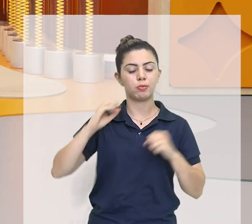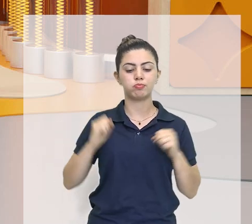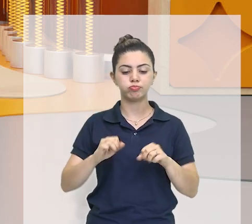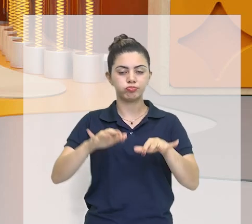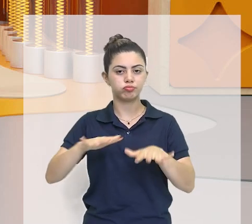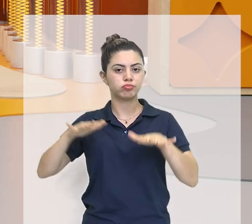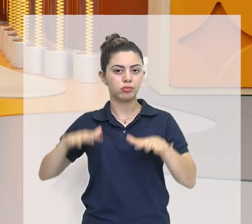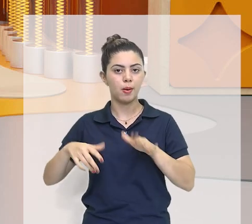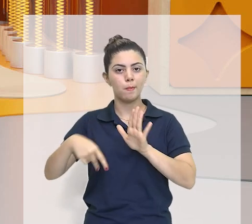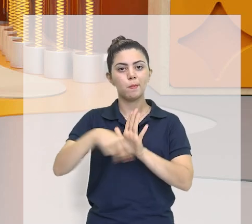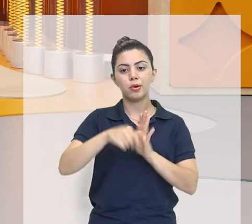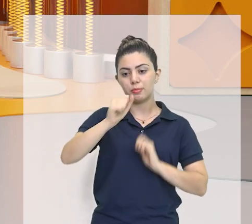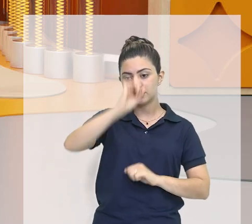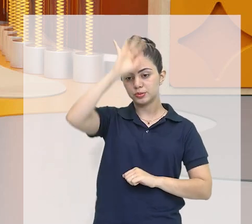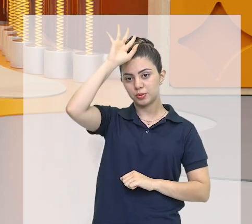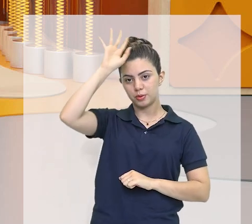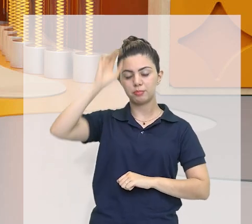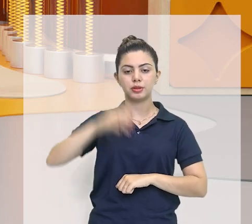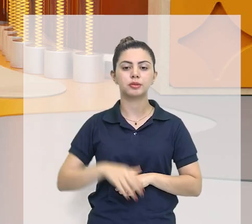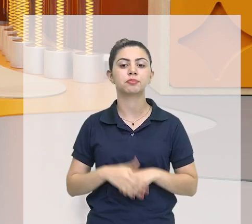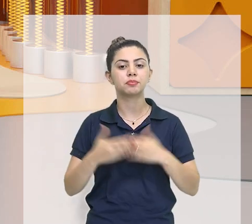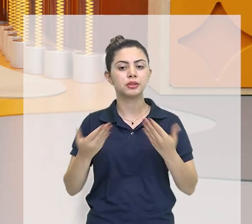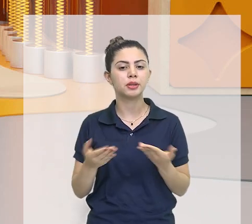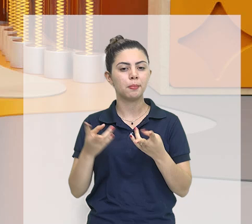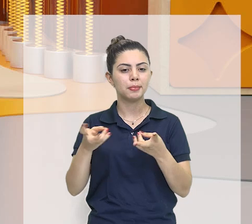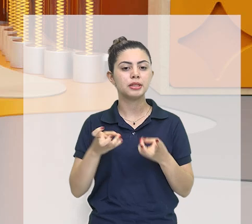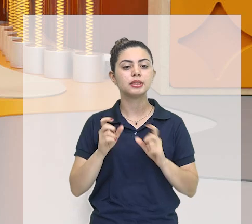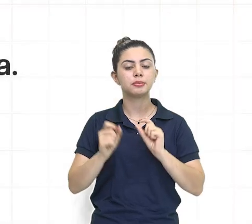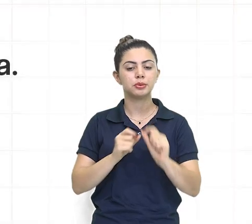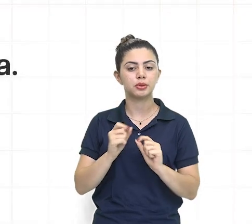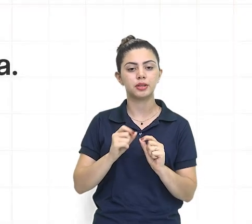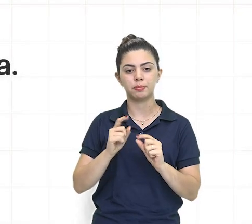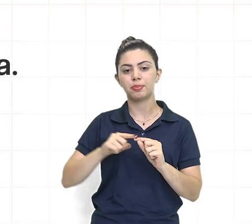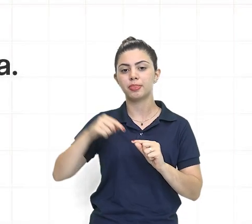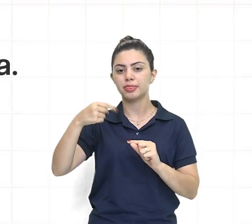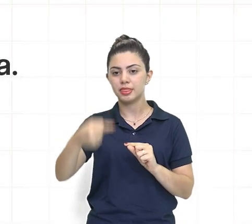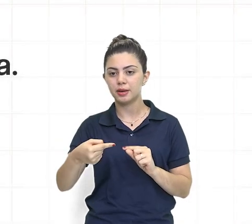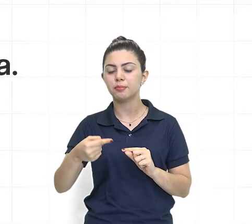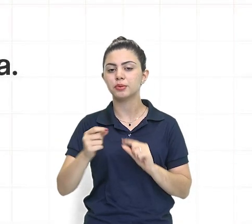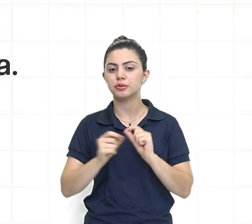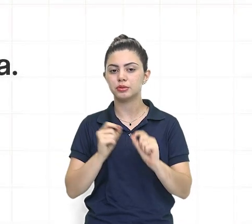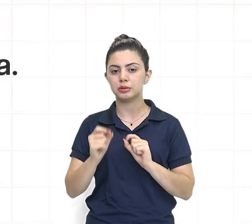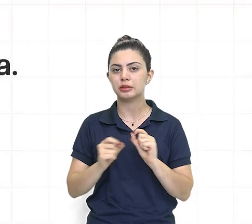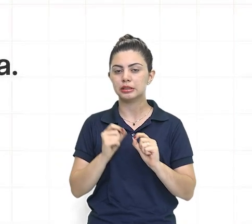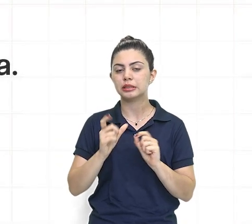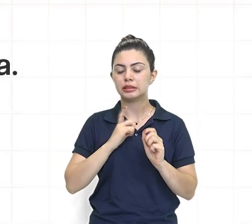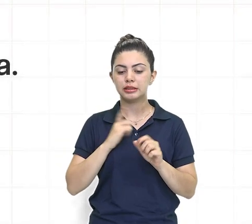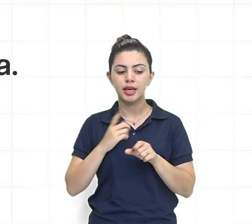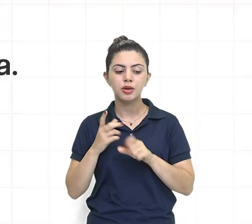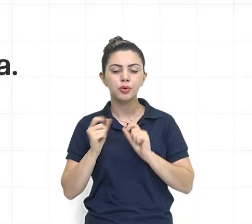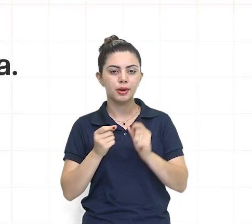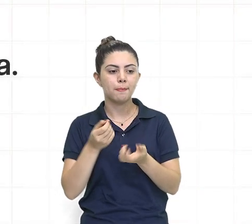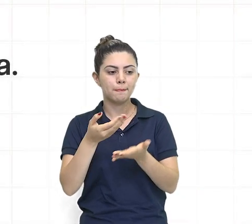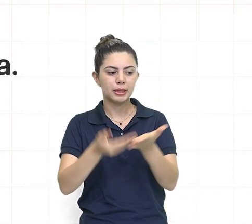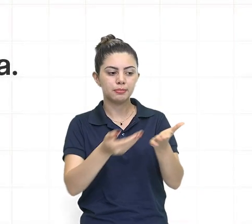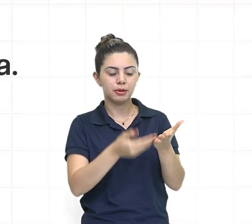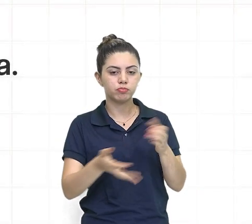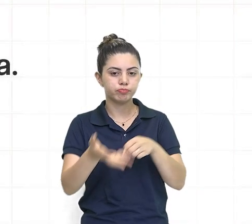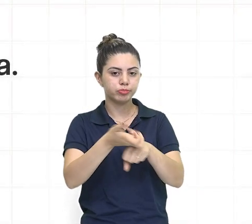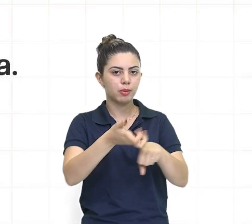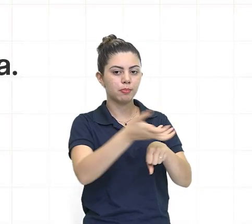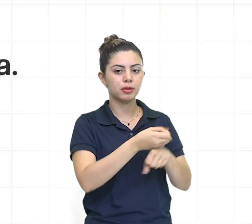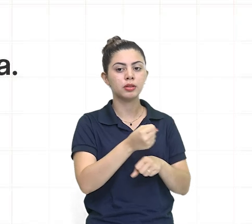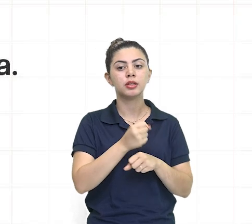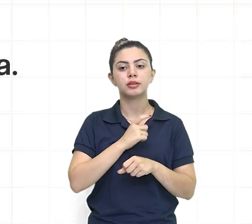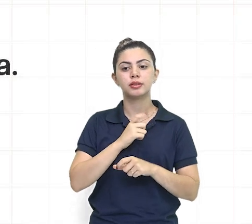né, dos romanos. Então, olha só, logo após ser, então, aí derrotados na Batalha de Corinto,